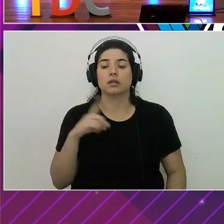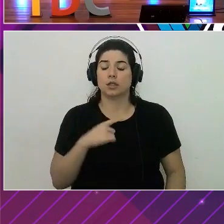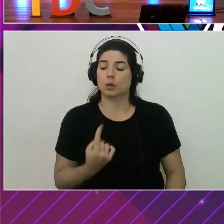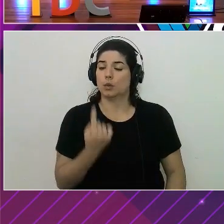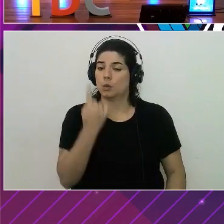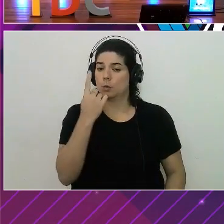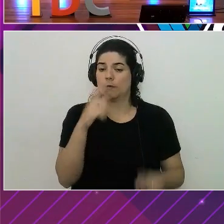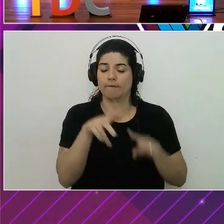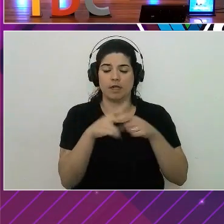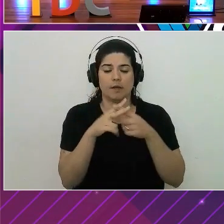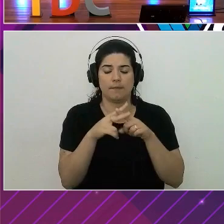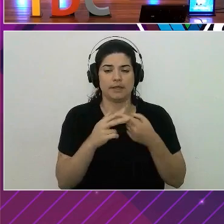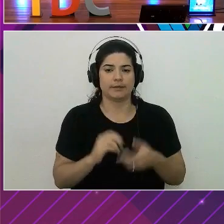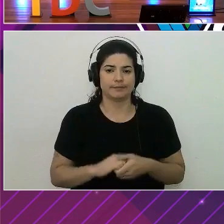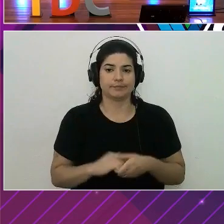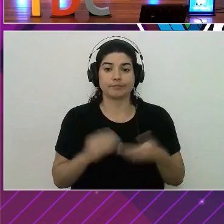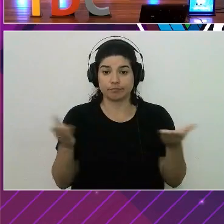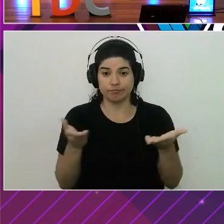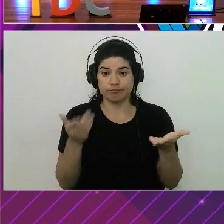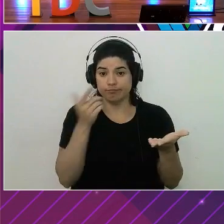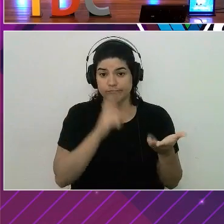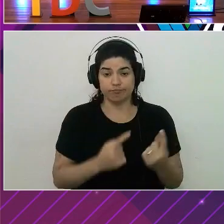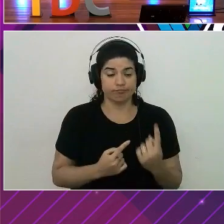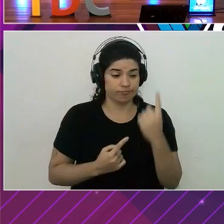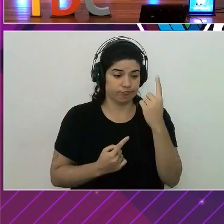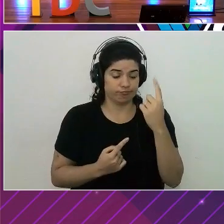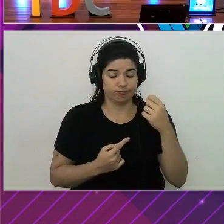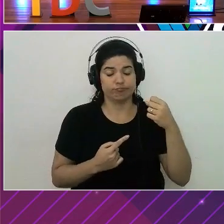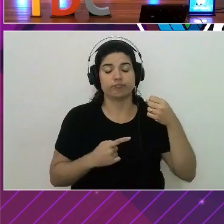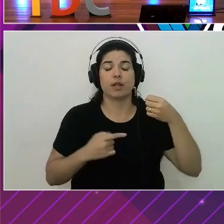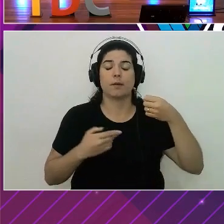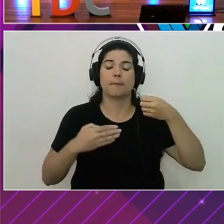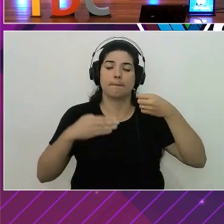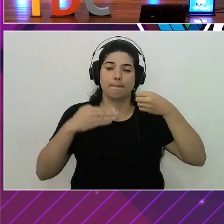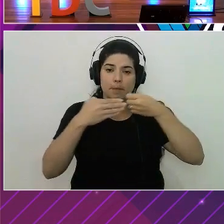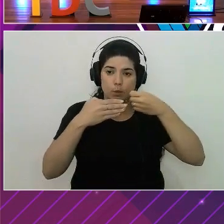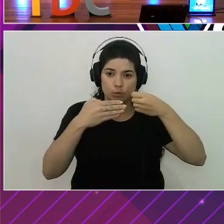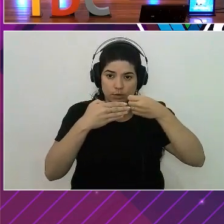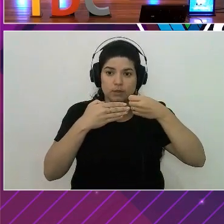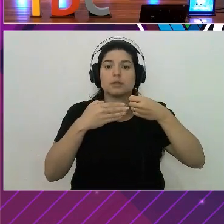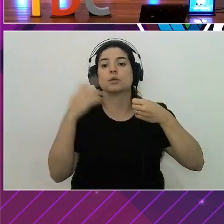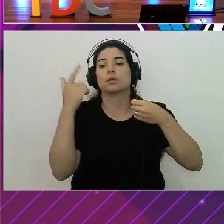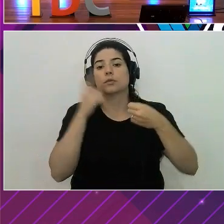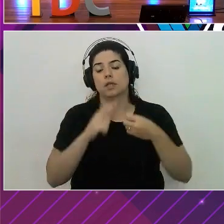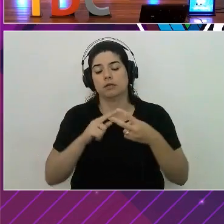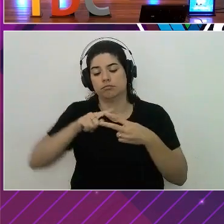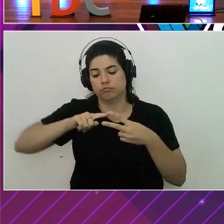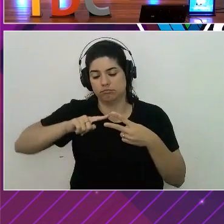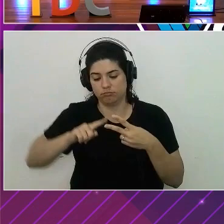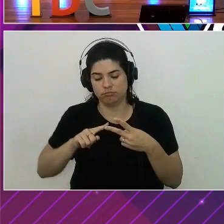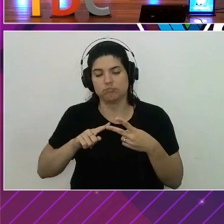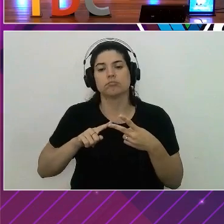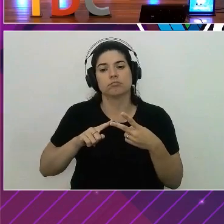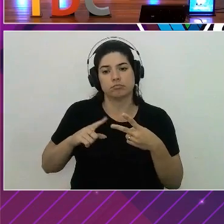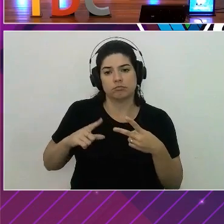consegue hoje, usando um único banco de dados, você ter as suas aplicações de e-commerce,